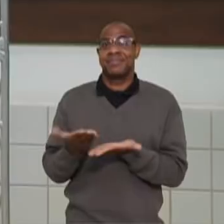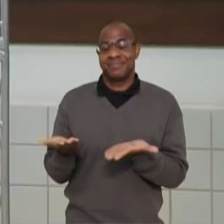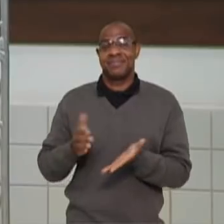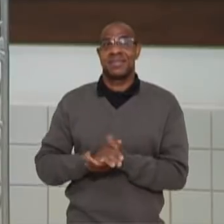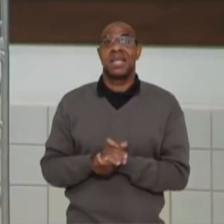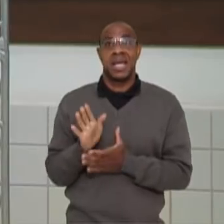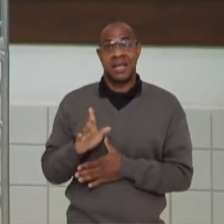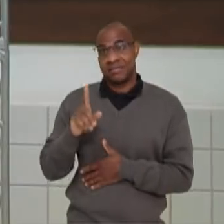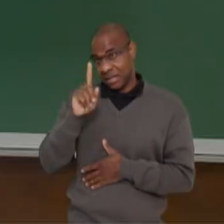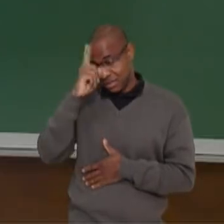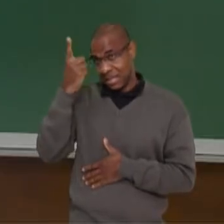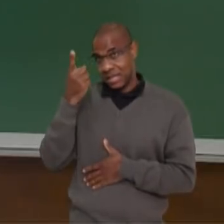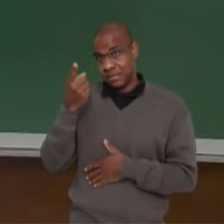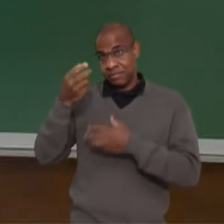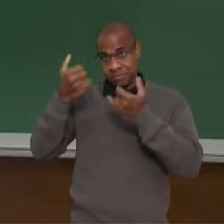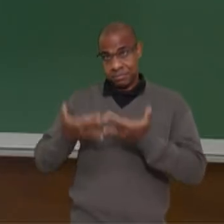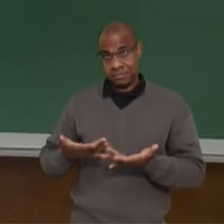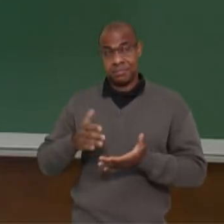nós vamos trabalhar.